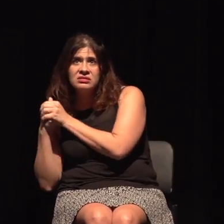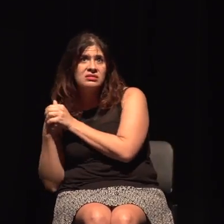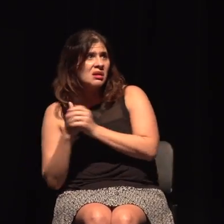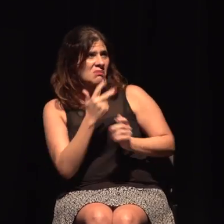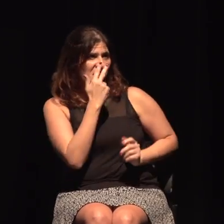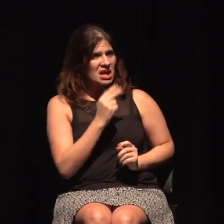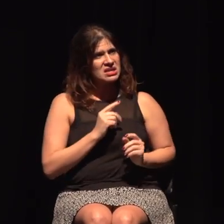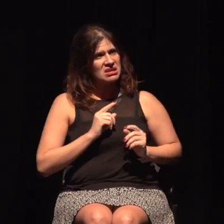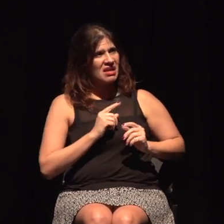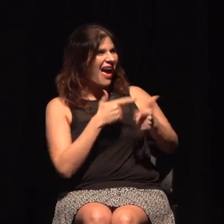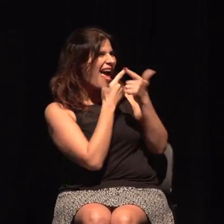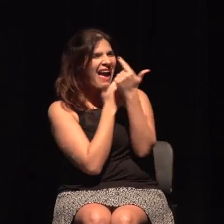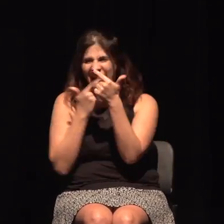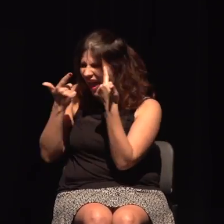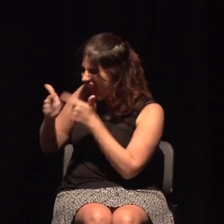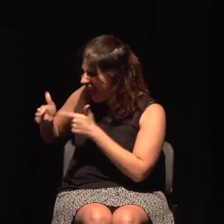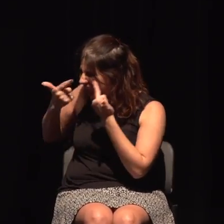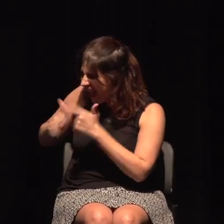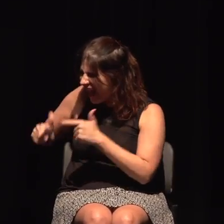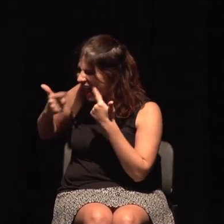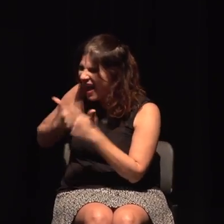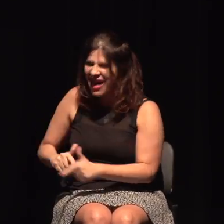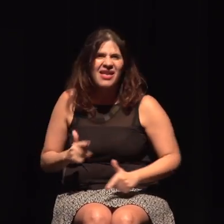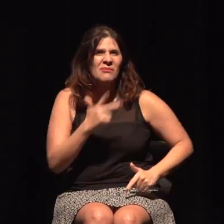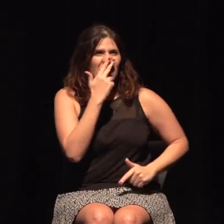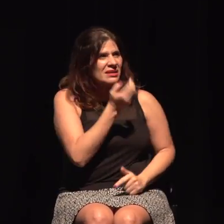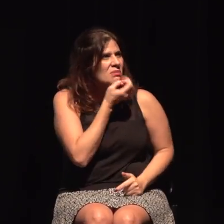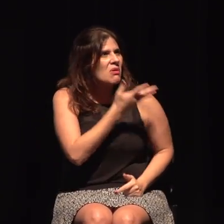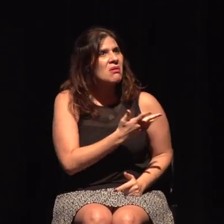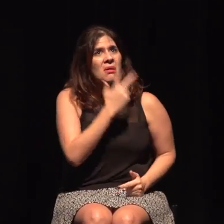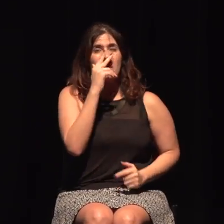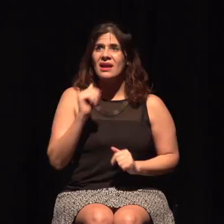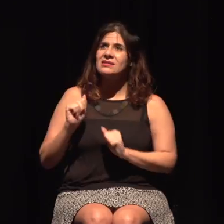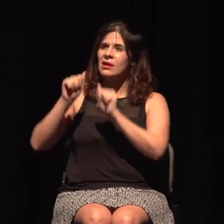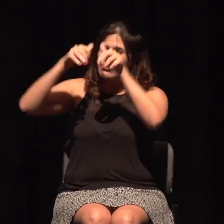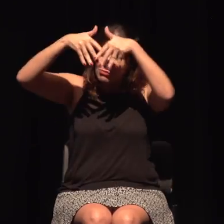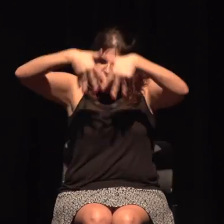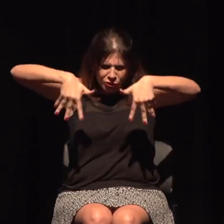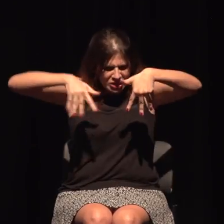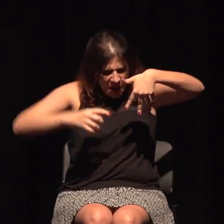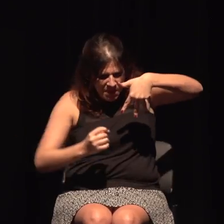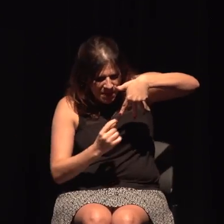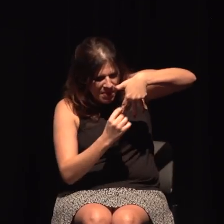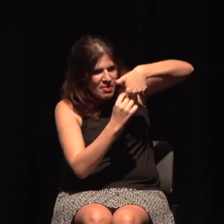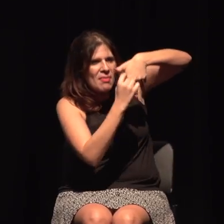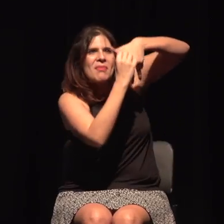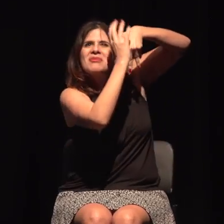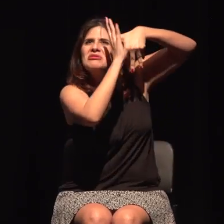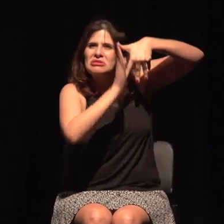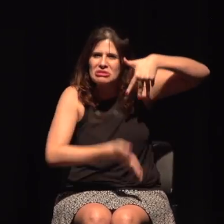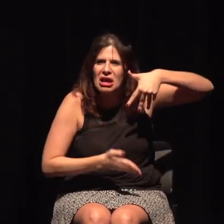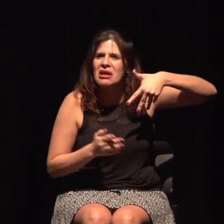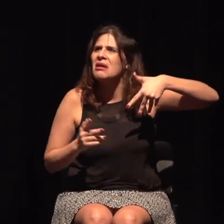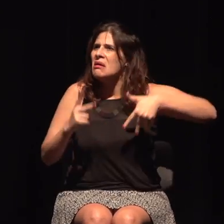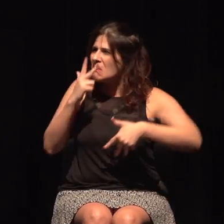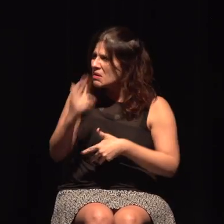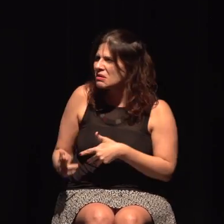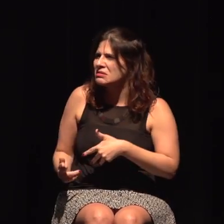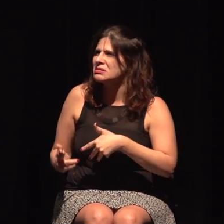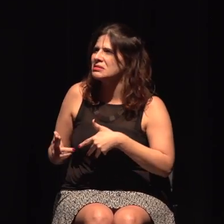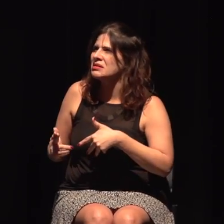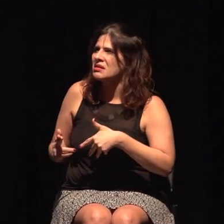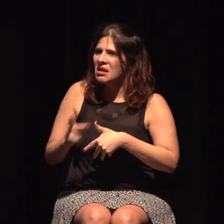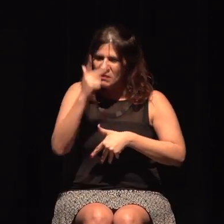fosse agradável ser assim exposto à desonra e ao ridículo e à exaustão, como se cupins já não roessem a cortina, como se não